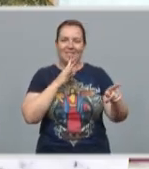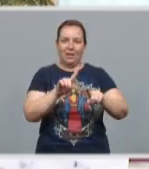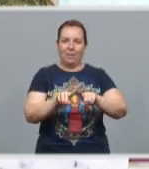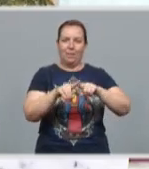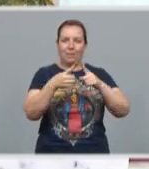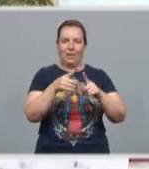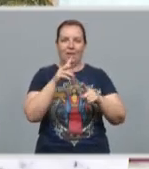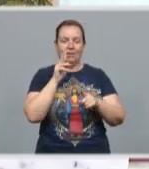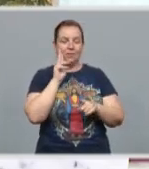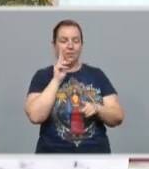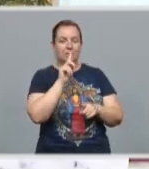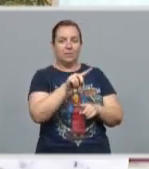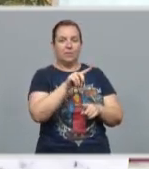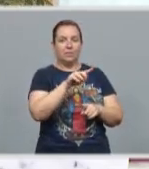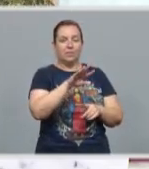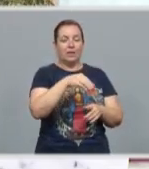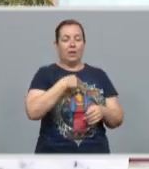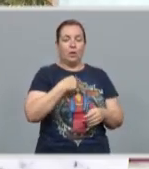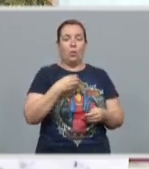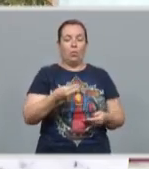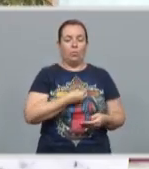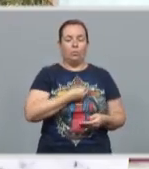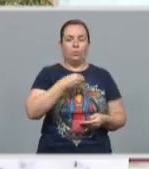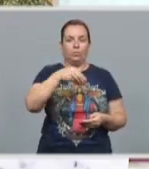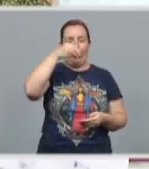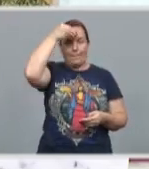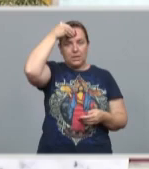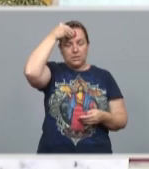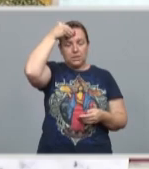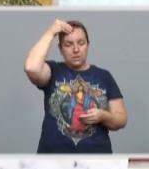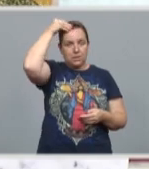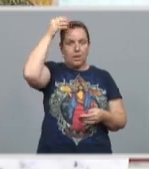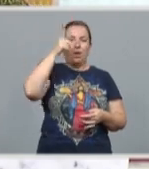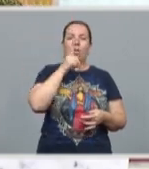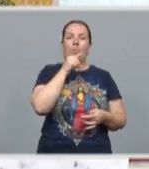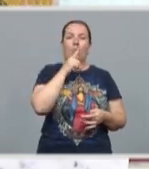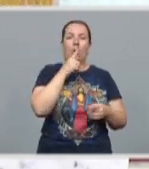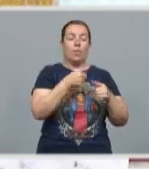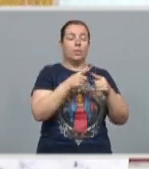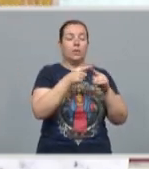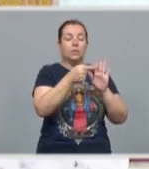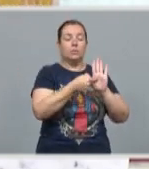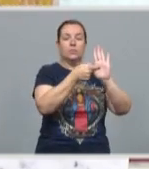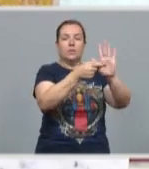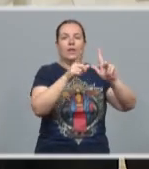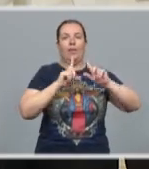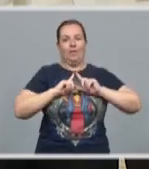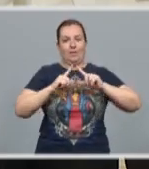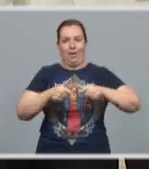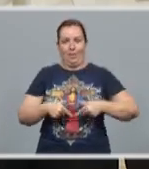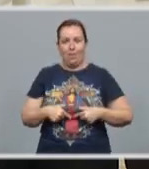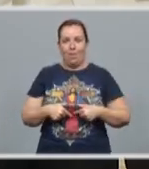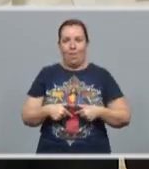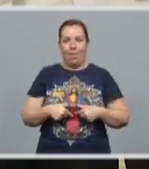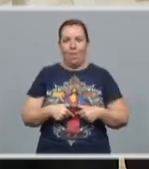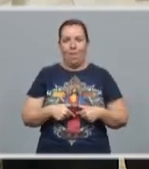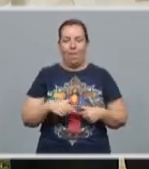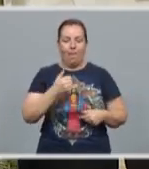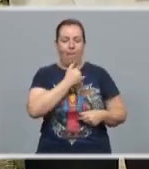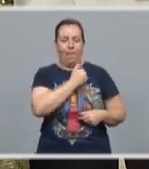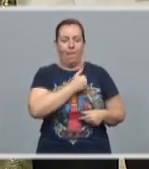se eu vim batizar com água, foi para que ele fosse manifestado a Israel. E João